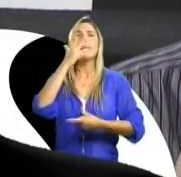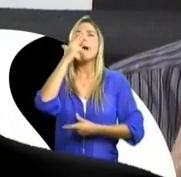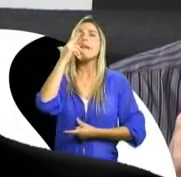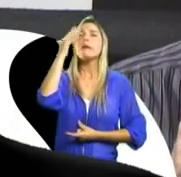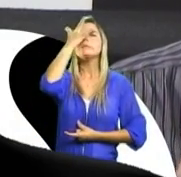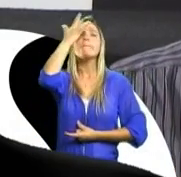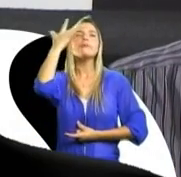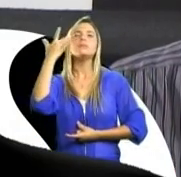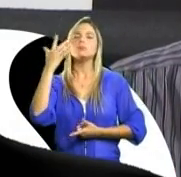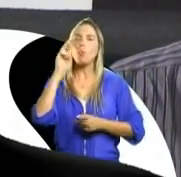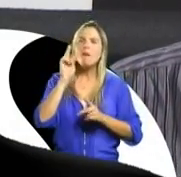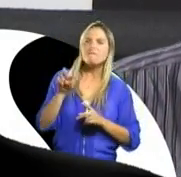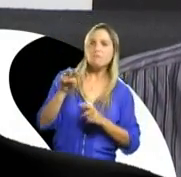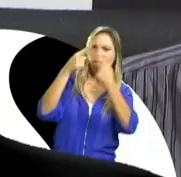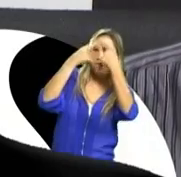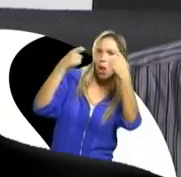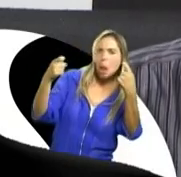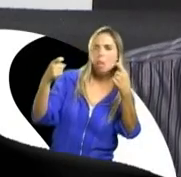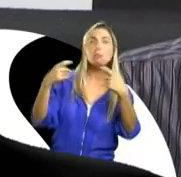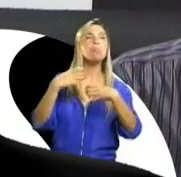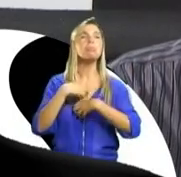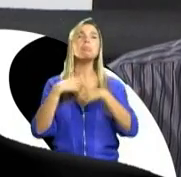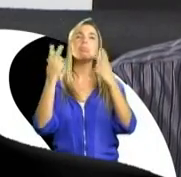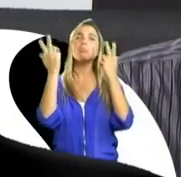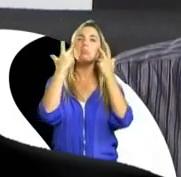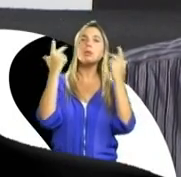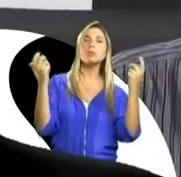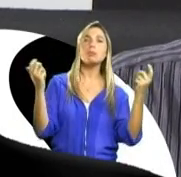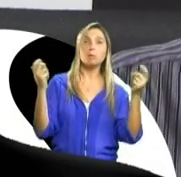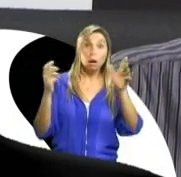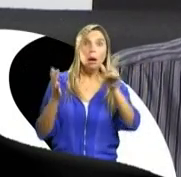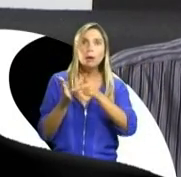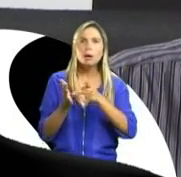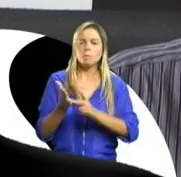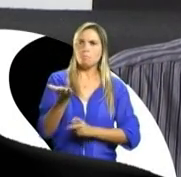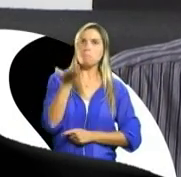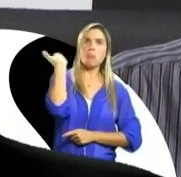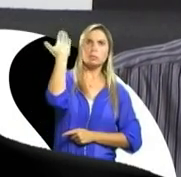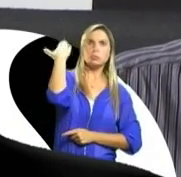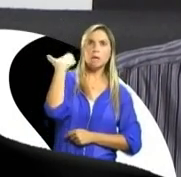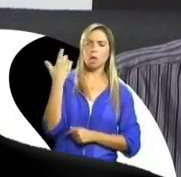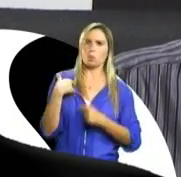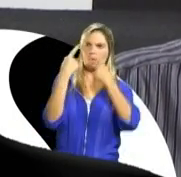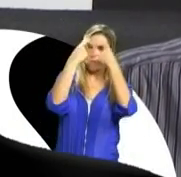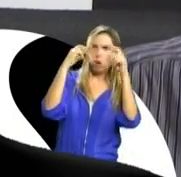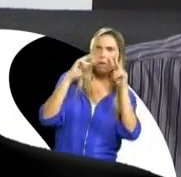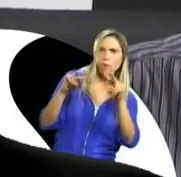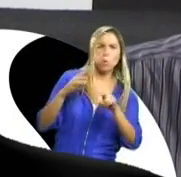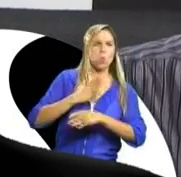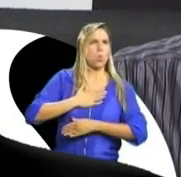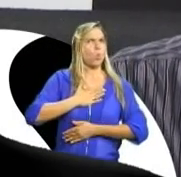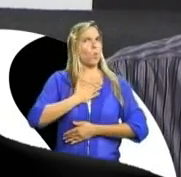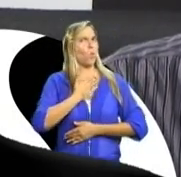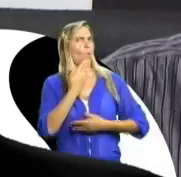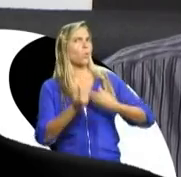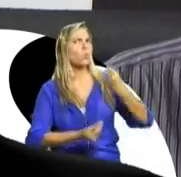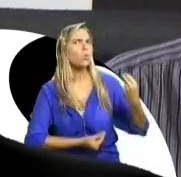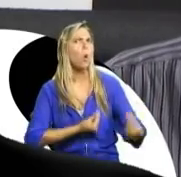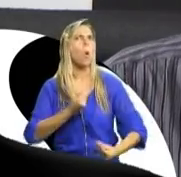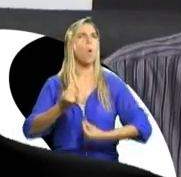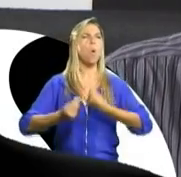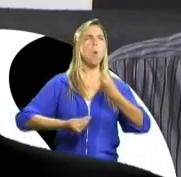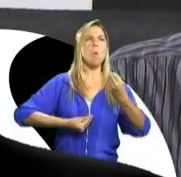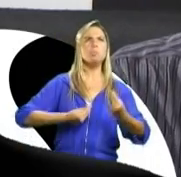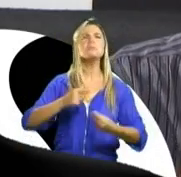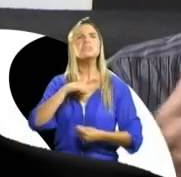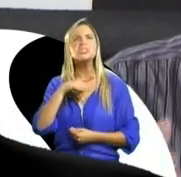por diversos aspectos, né? Então, se antes a gente resolvia essas questões na base do tiro,